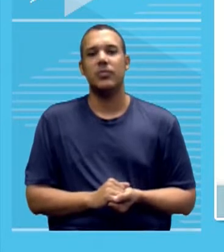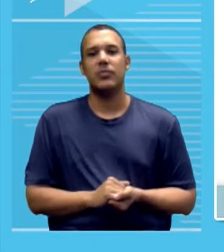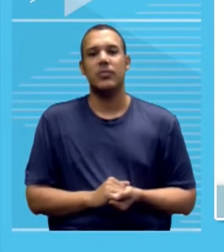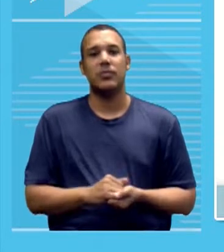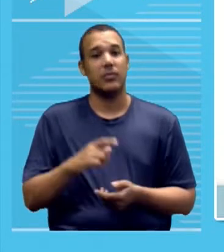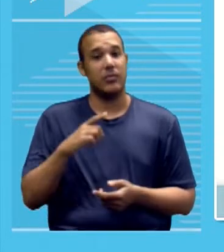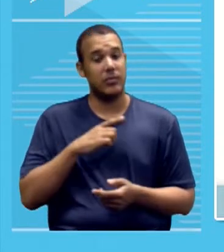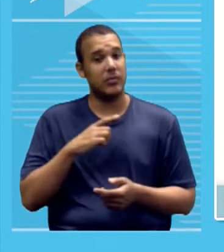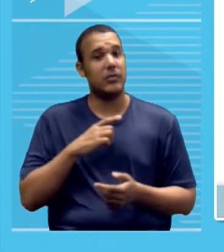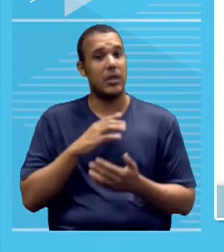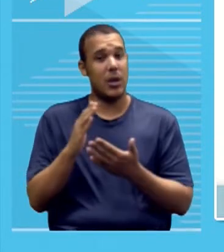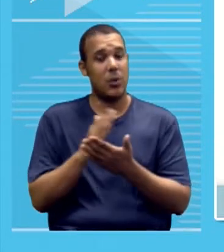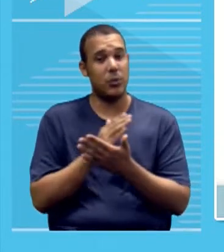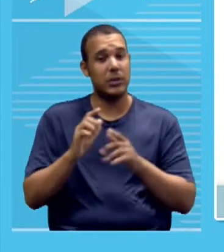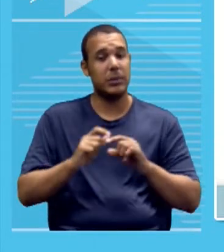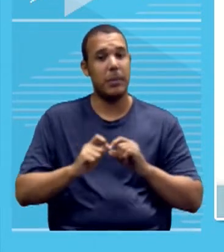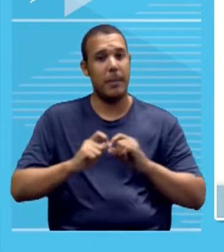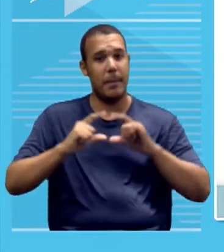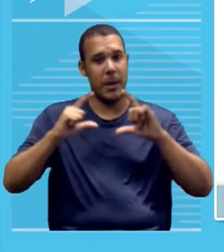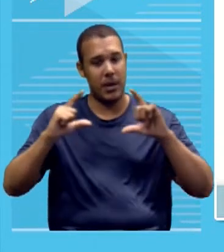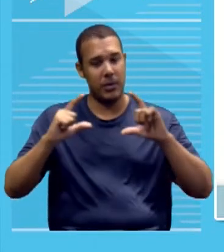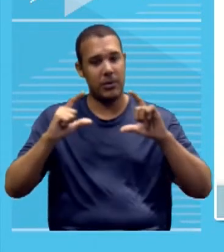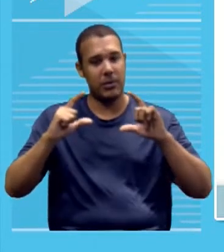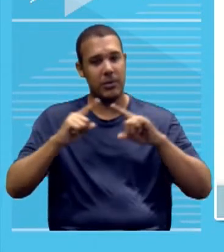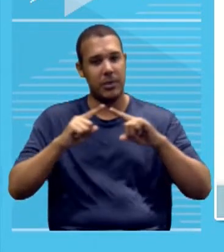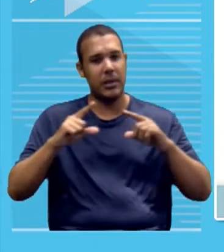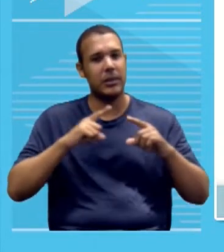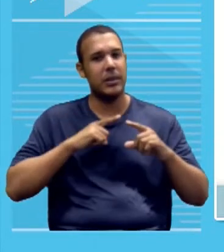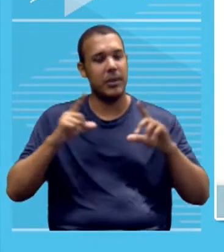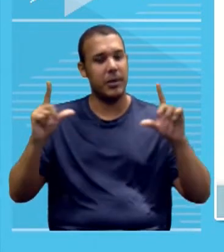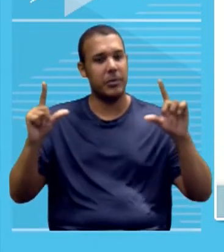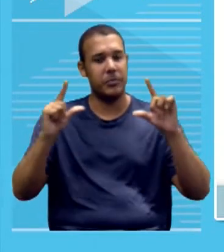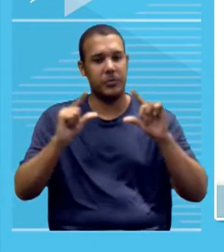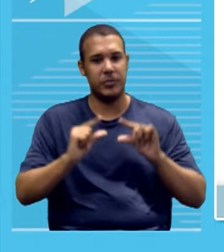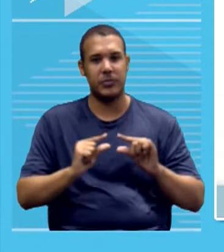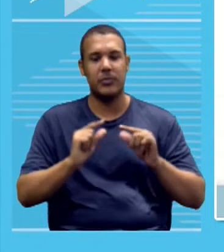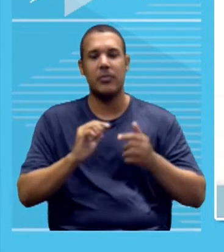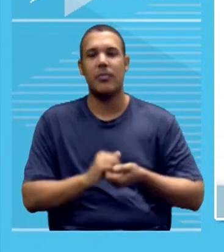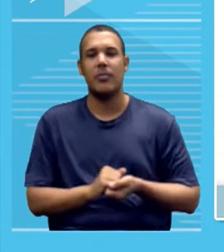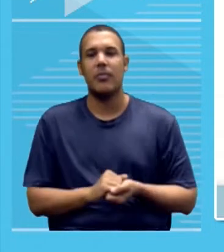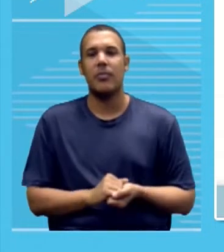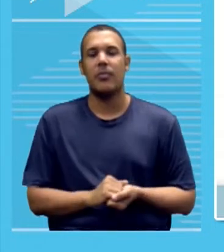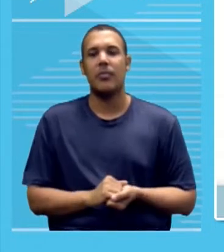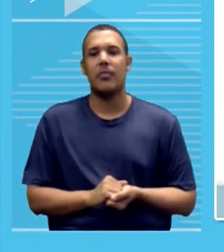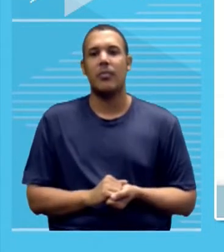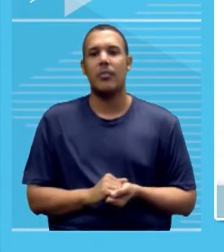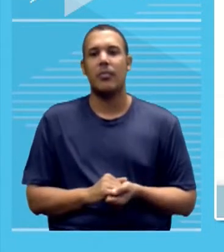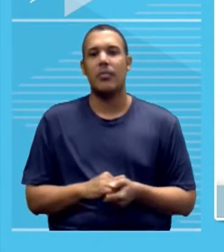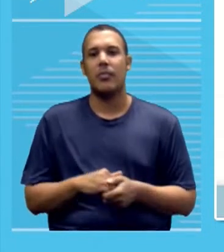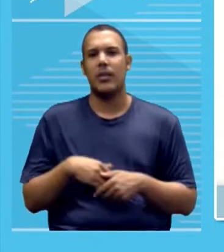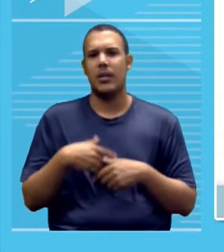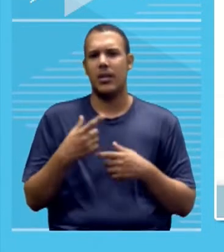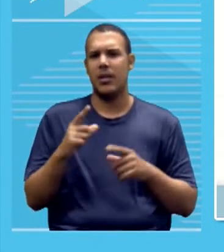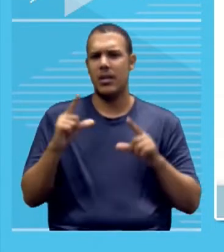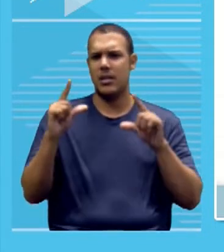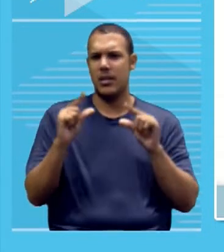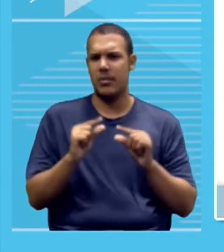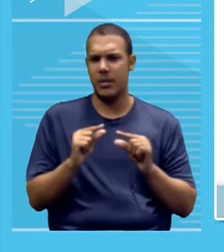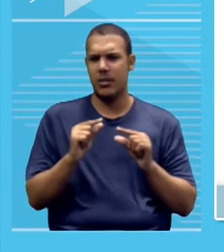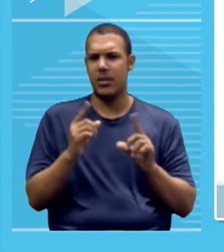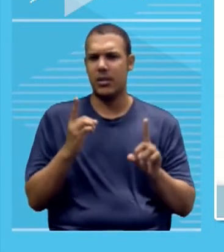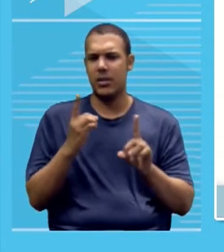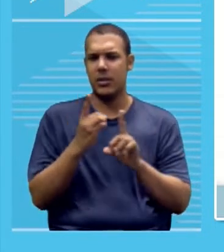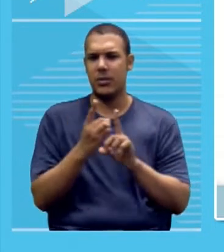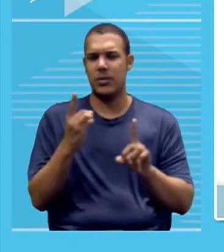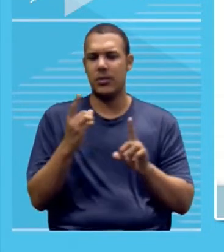Existem cargas maiores que ela, mas também existem cargas menores que elas. Matheus, tu acabou de falar que essa é a menor carga que a gente pode